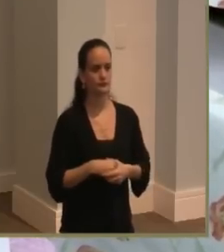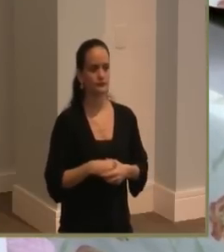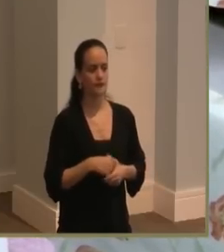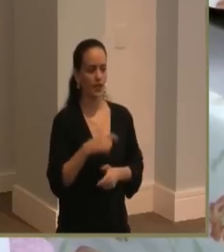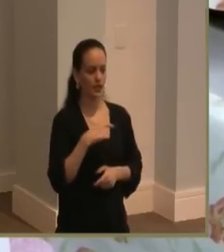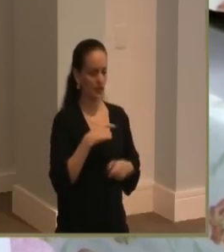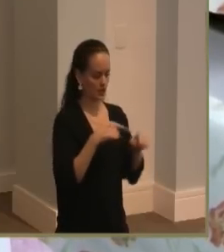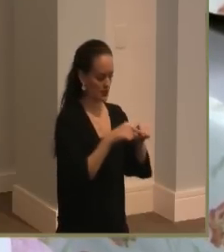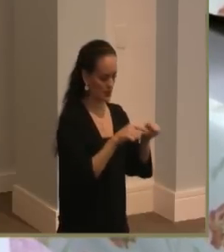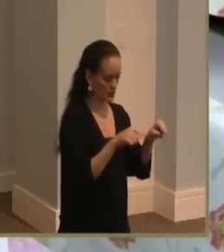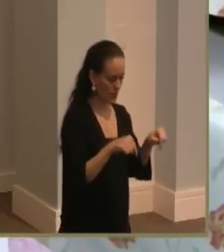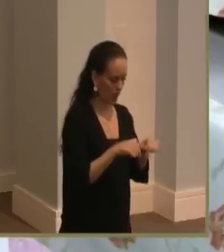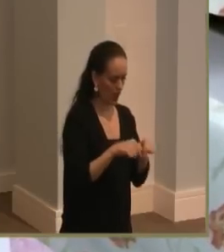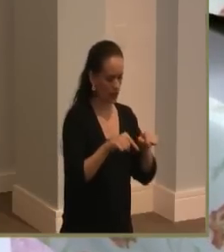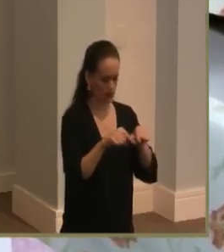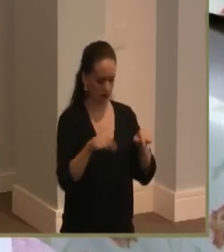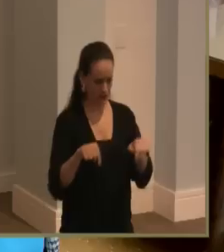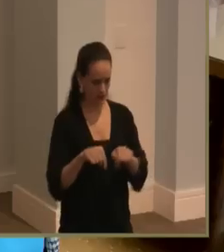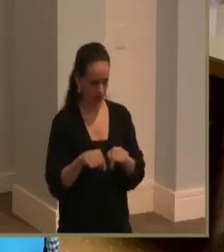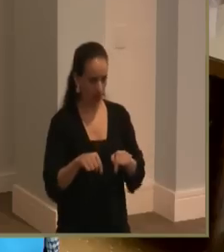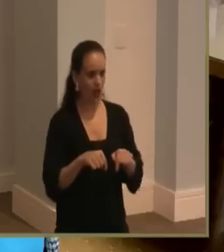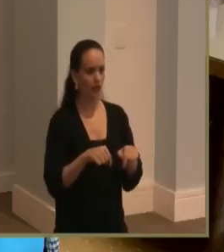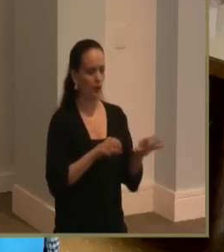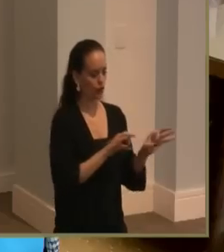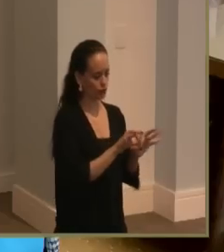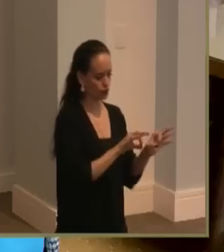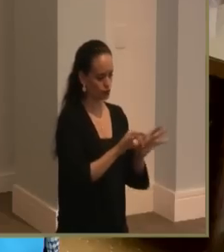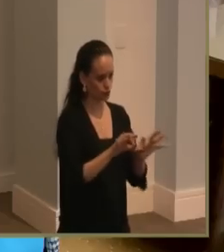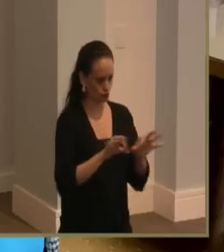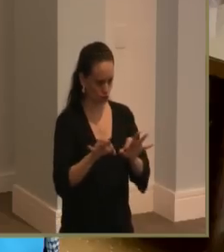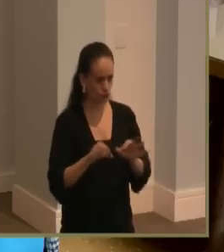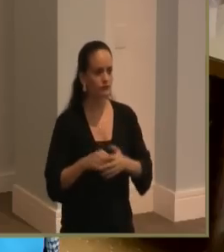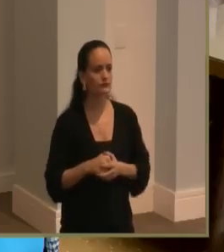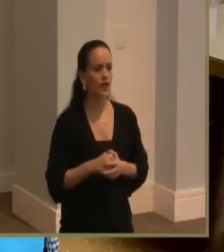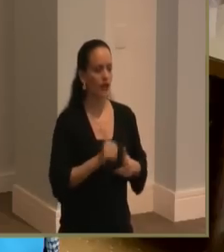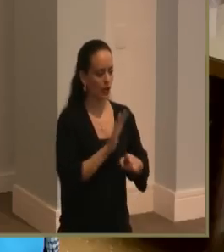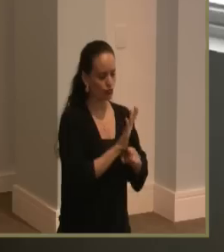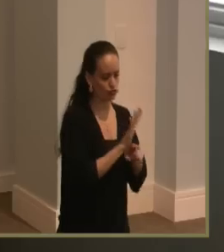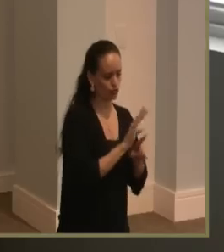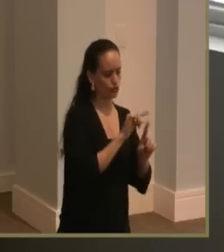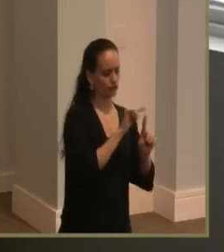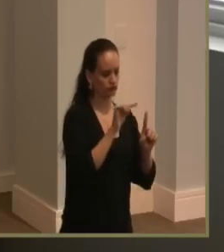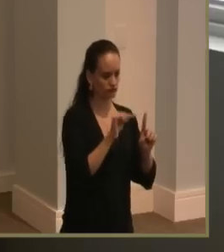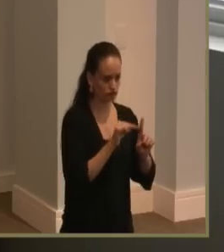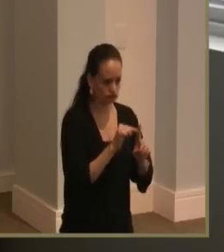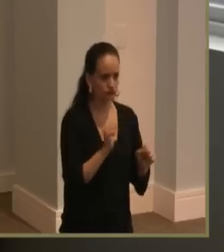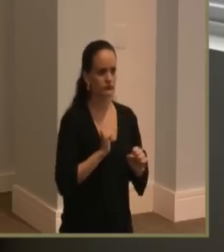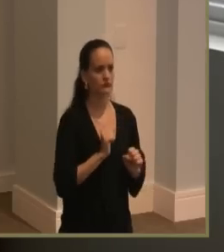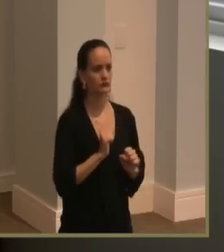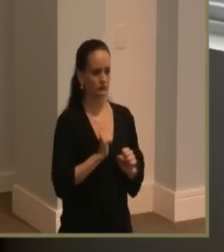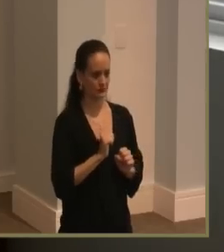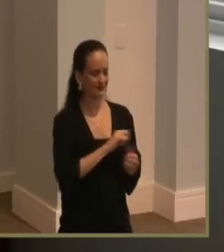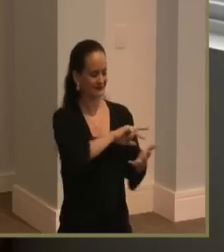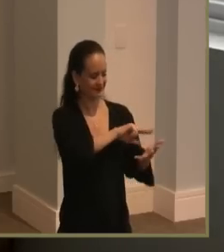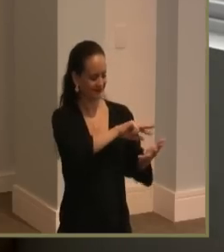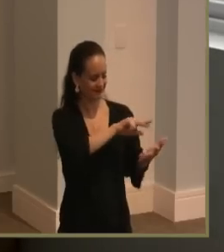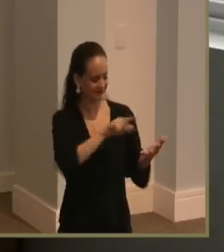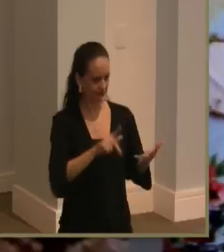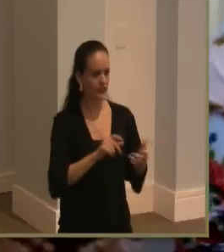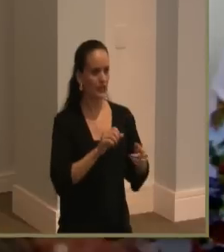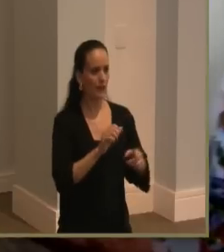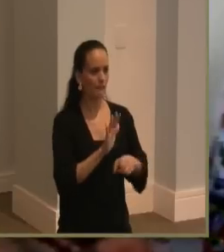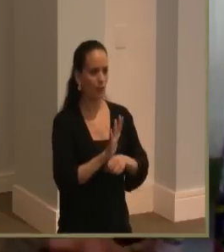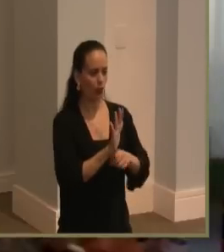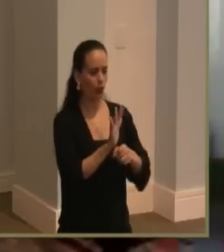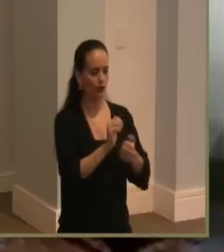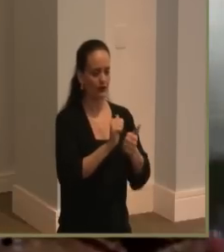Sala Dorcas, nós temos o Bazar, nós temos o Serviço de Assistência Gestante, e nós temos o Celeiro e a Assistência Social, né,